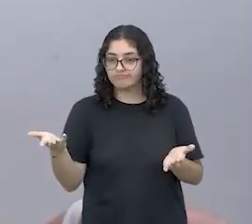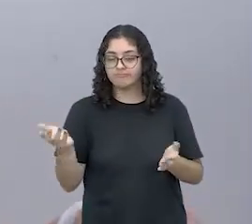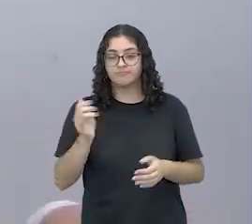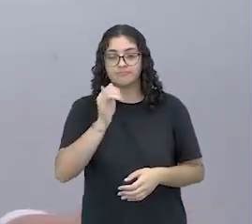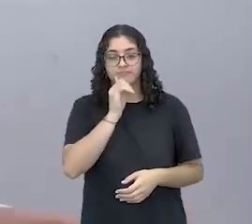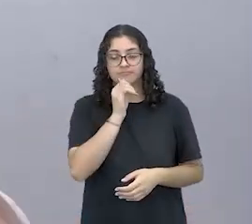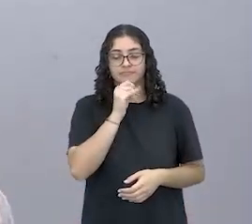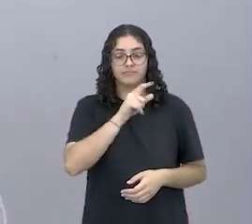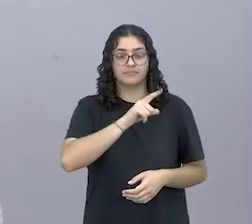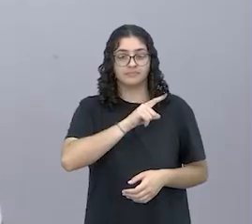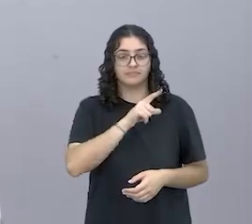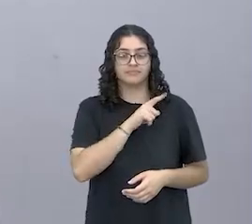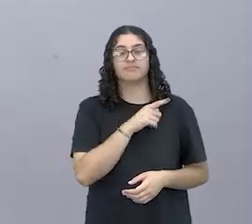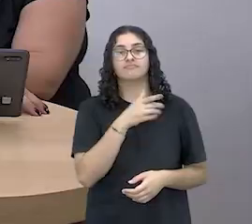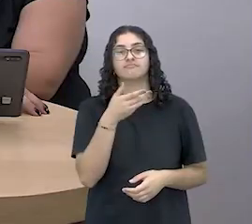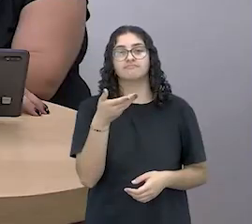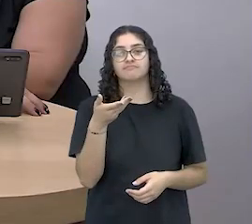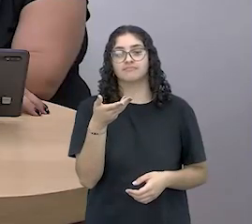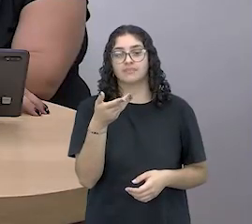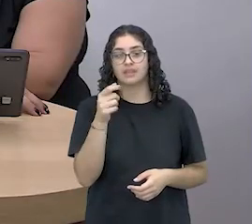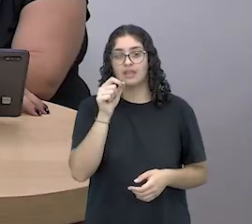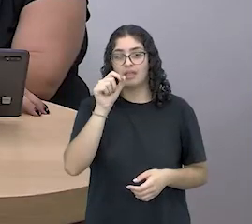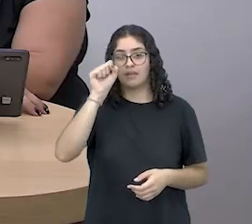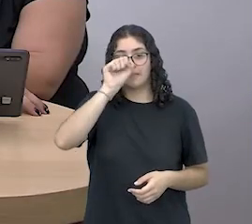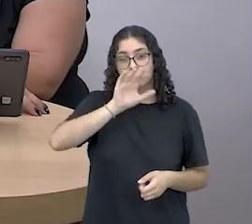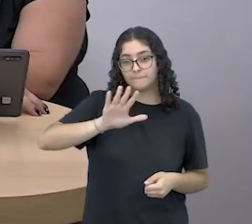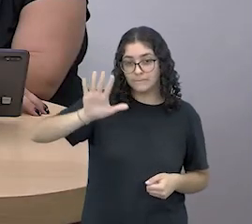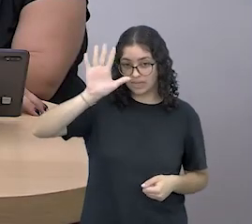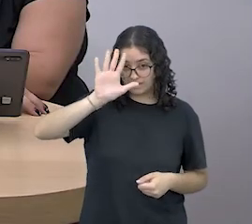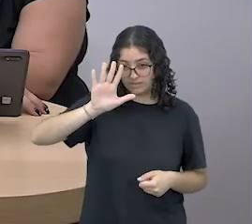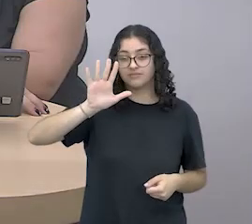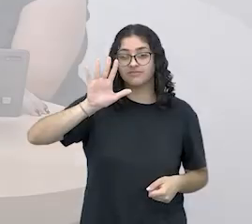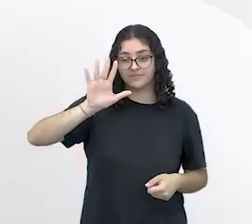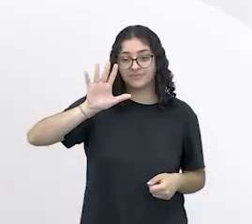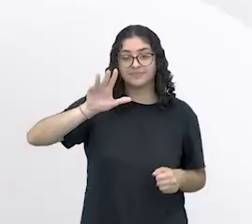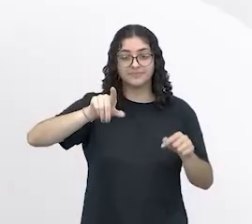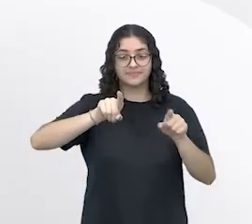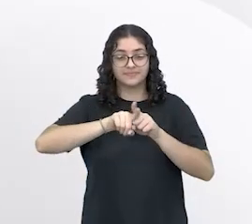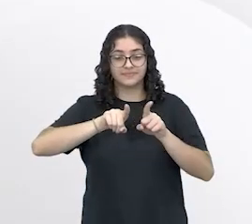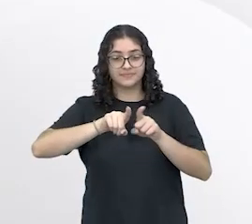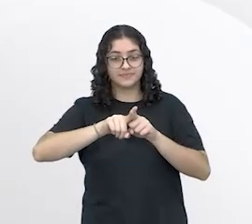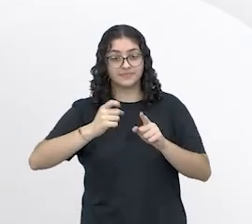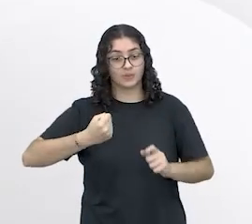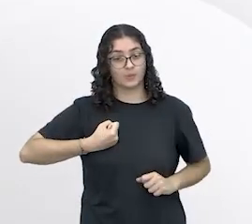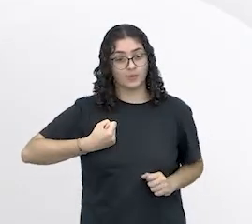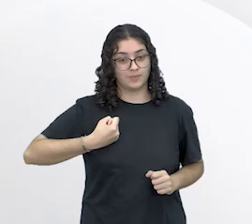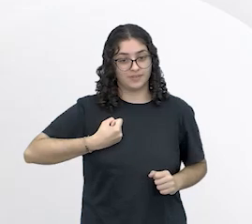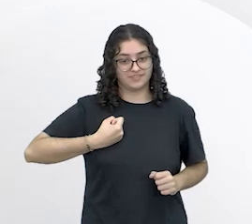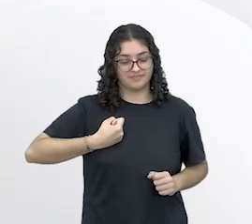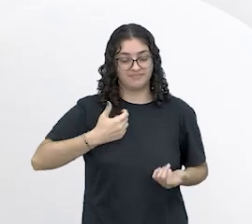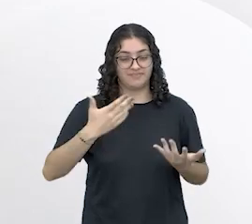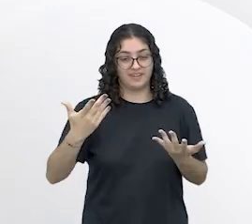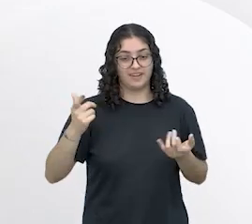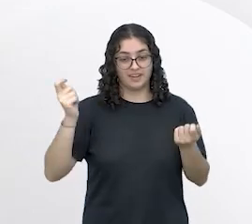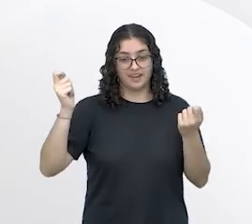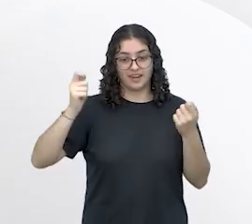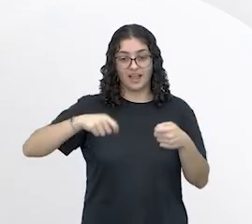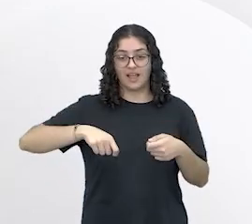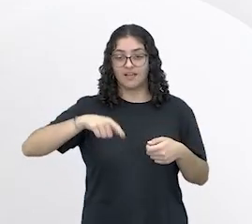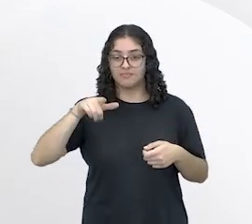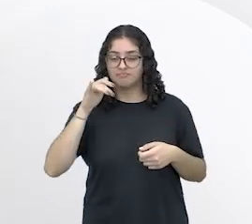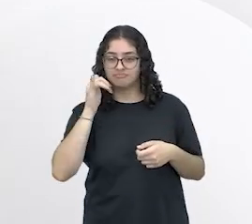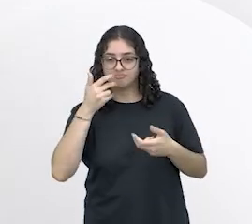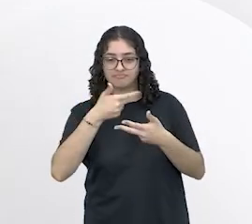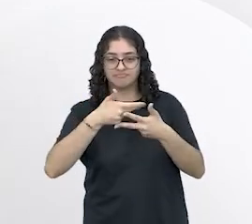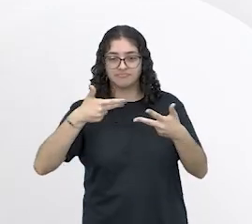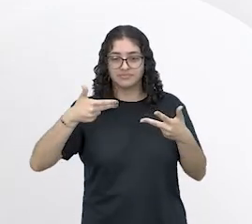a sequência tanto com imagens, uhum. né? Quanto com os números. Então, eu posso trabalhar vocabulários e